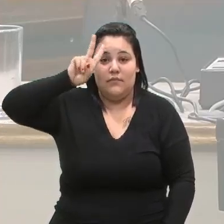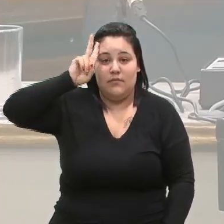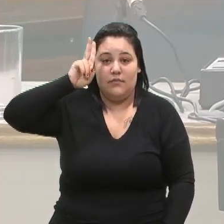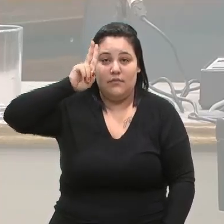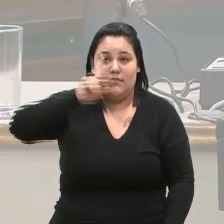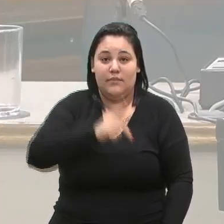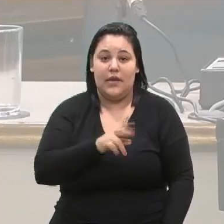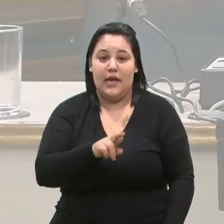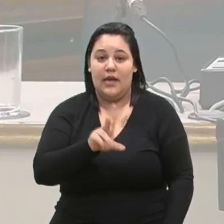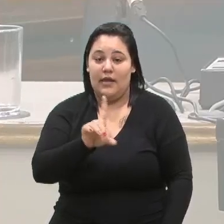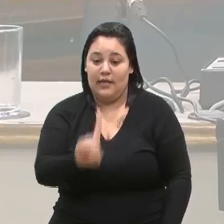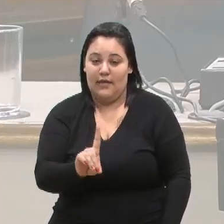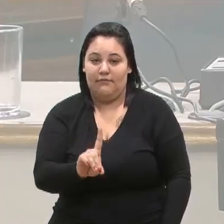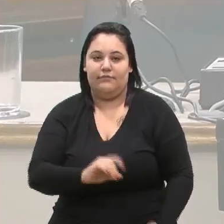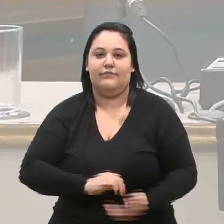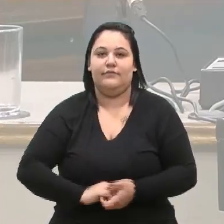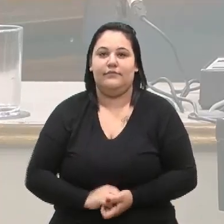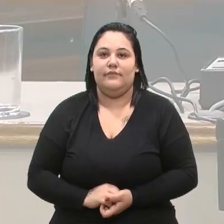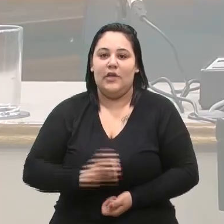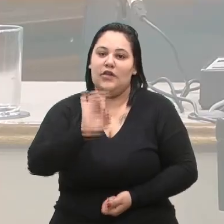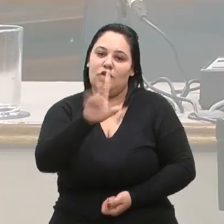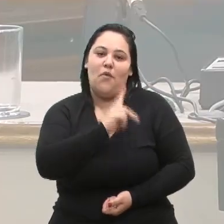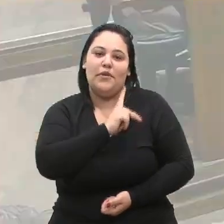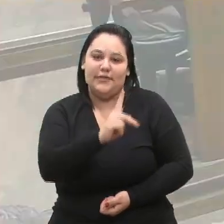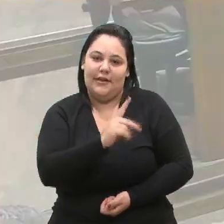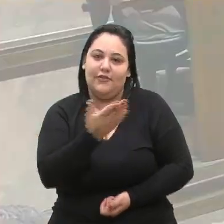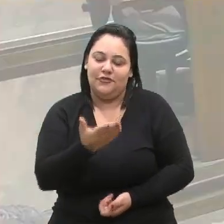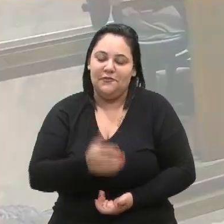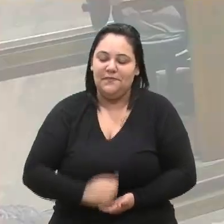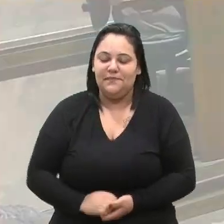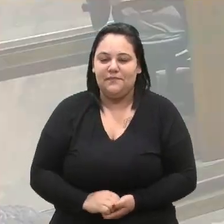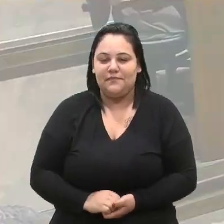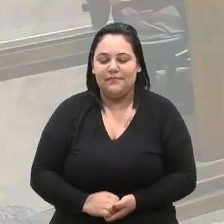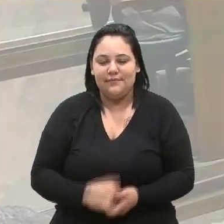PRD. Seria isso, presidente. Obrigada, vereador.